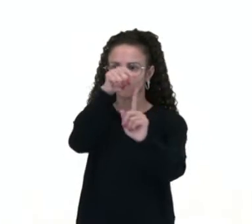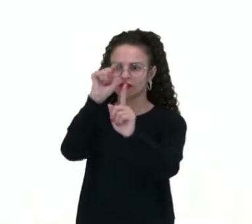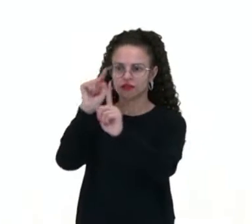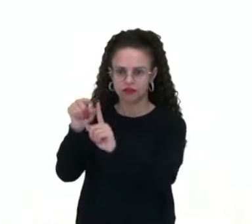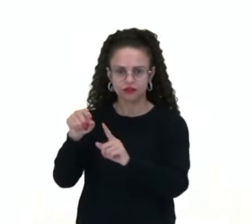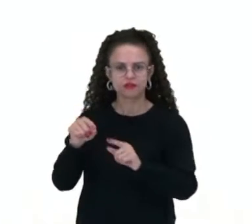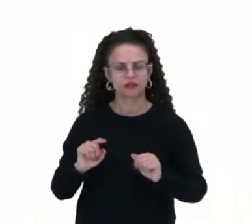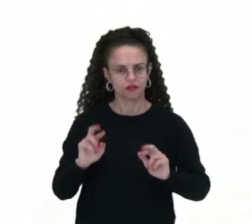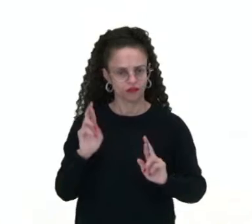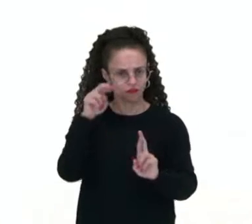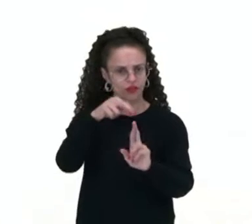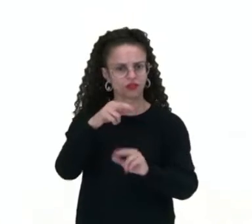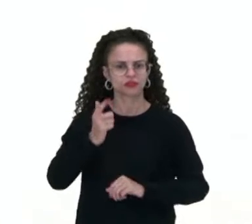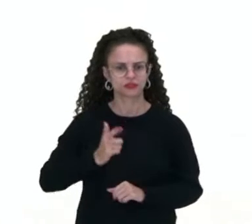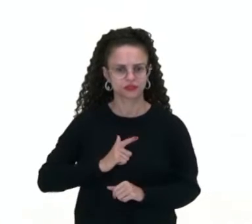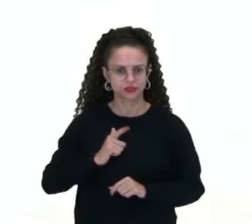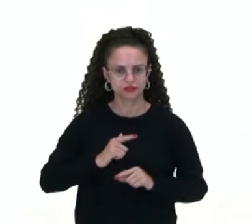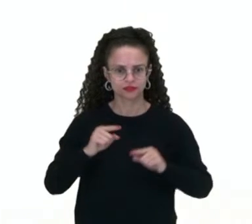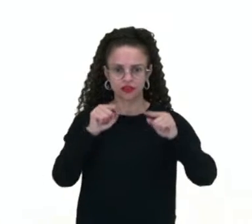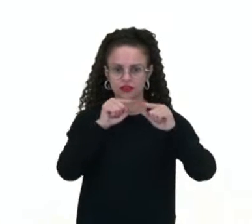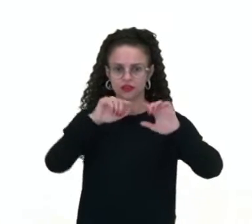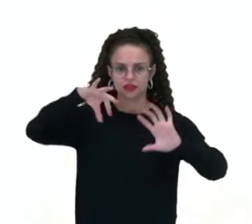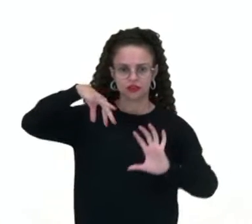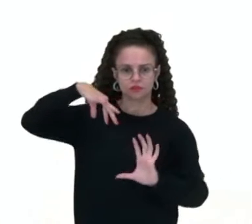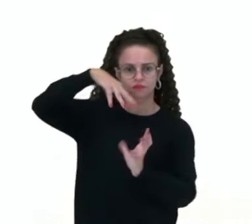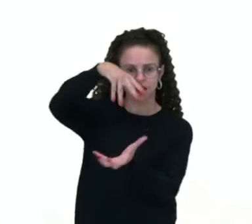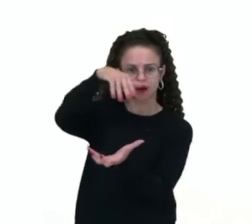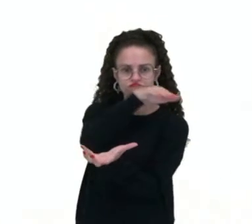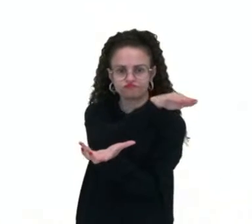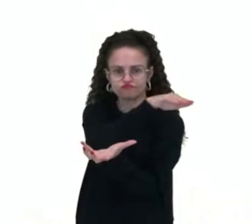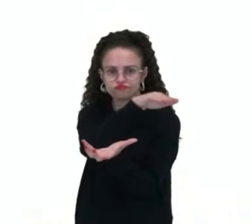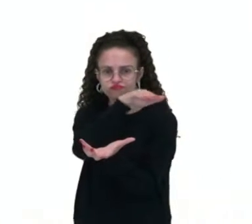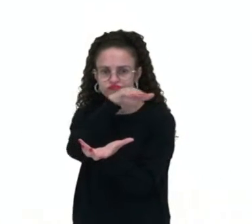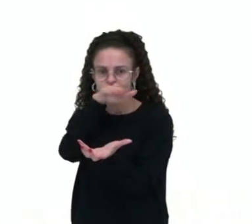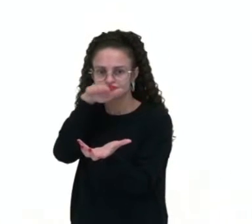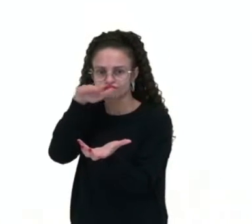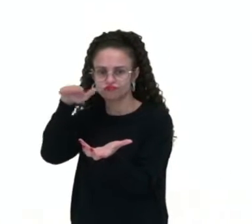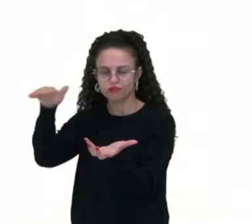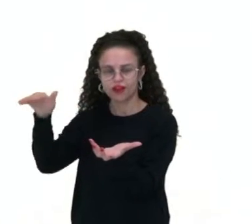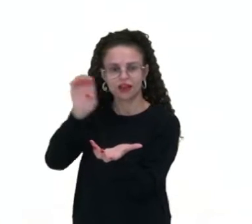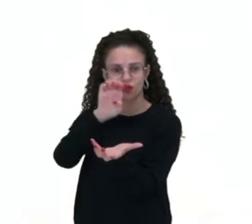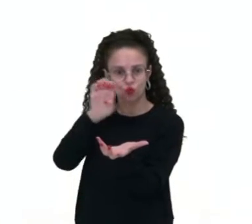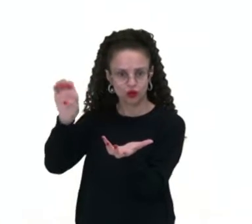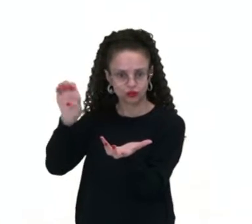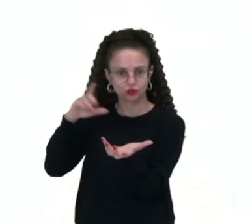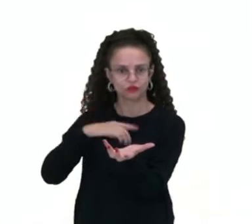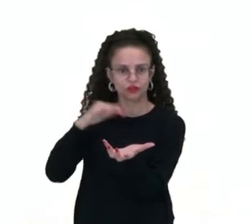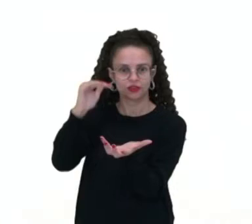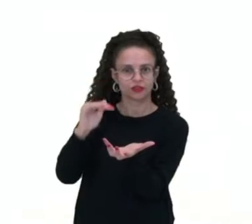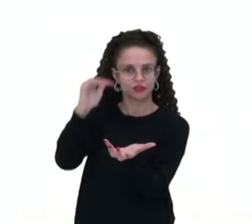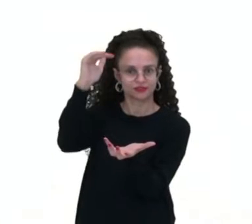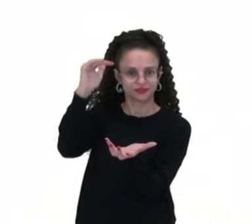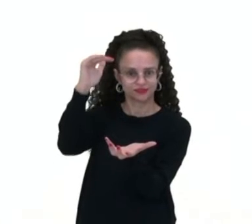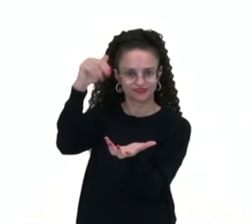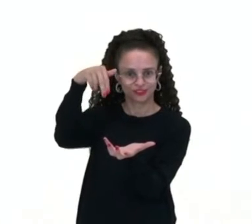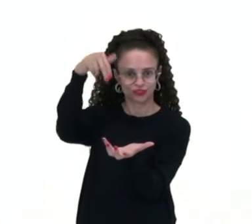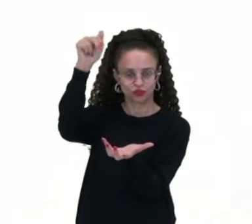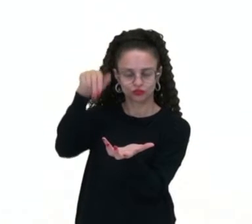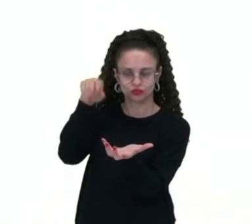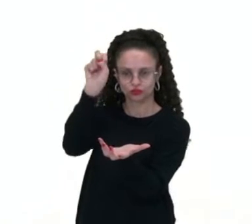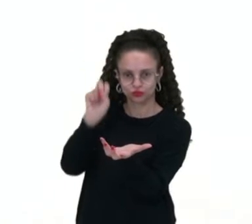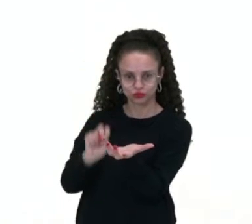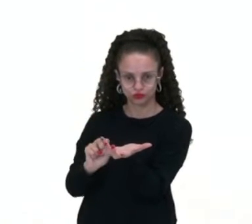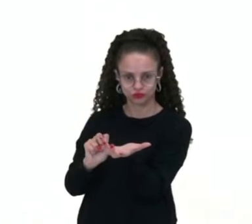citei anteriormente, né? Uma linha imaginária como a linha do Equador, que divide o mundo em dois hemisférios, hemisfério norte e